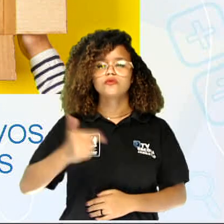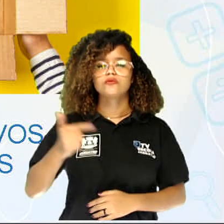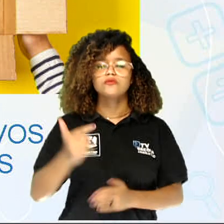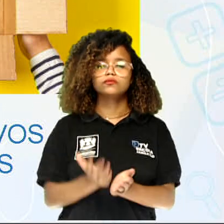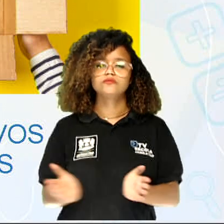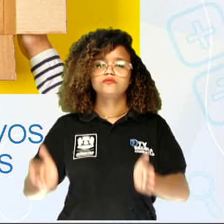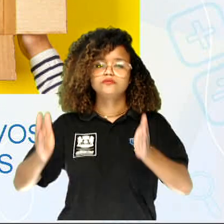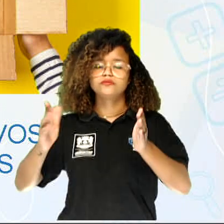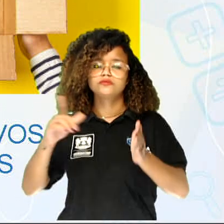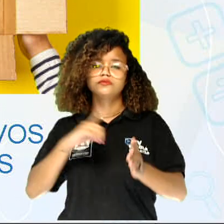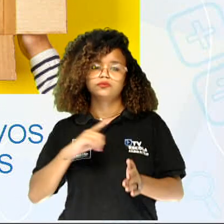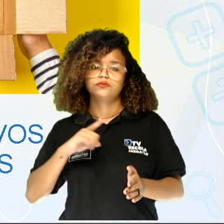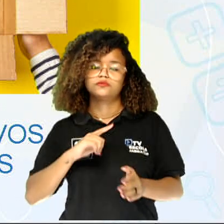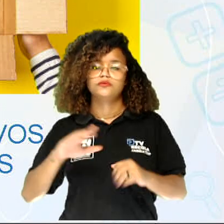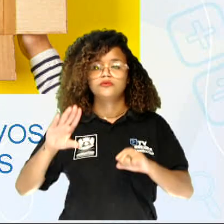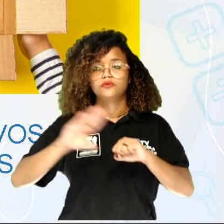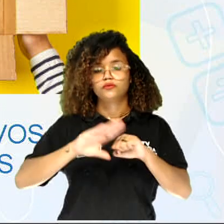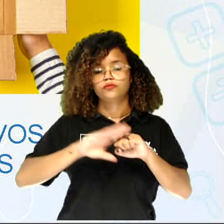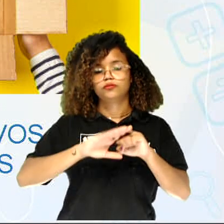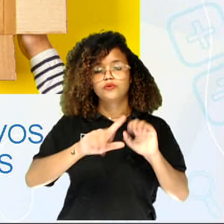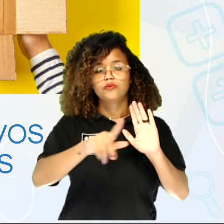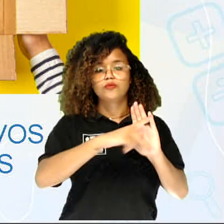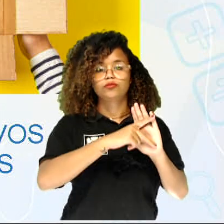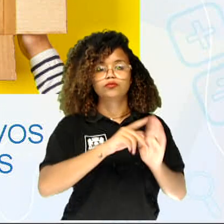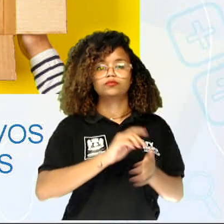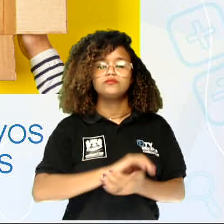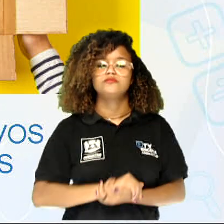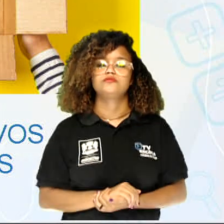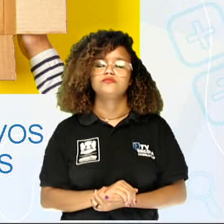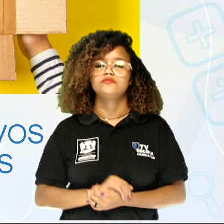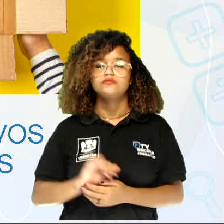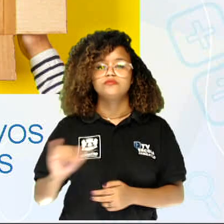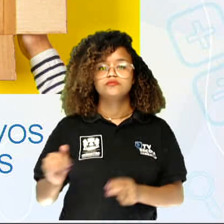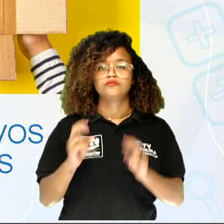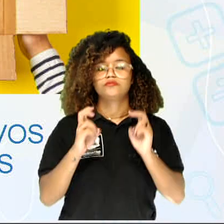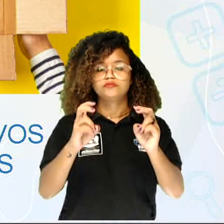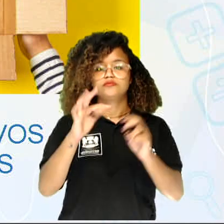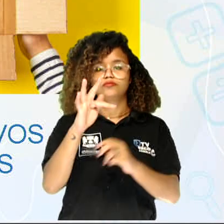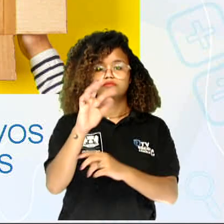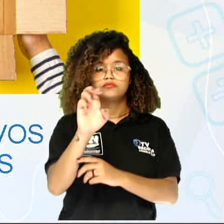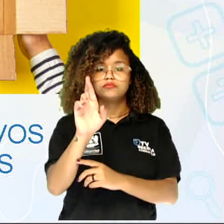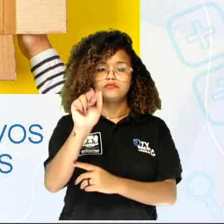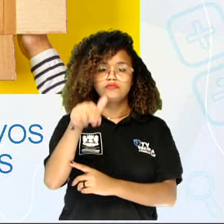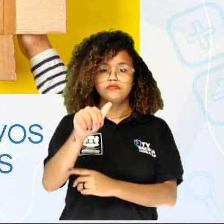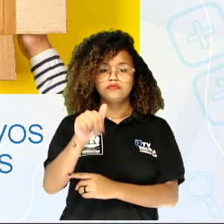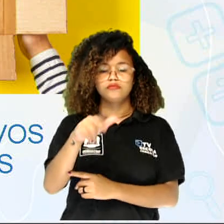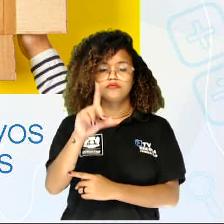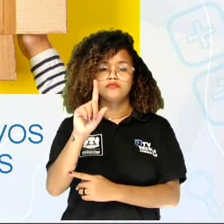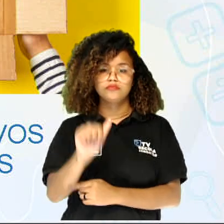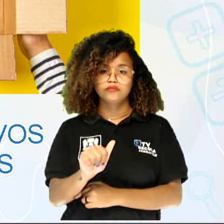caixa ficaram substantivos próprios. Jaboatão,